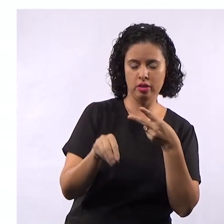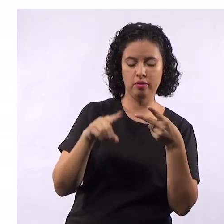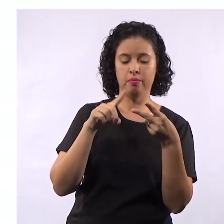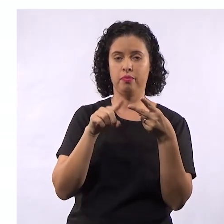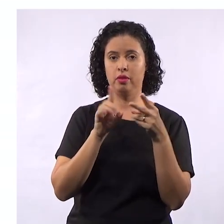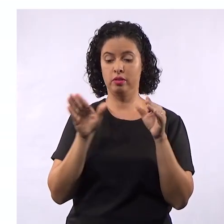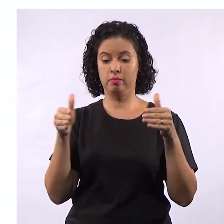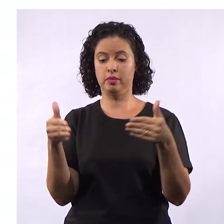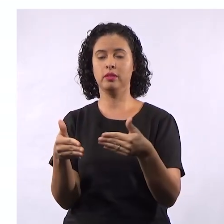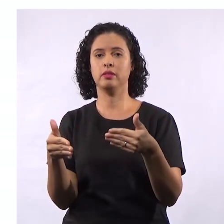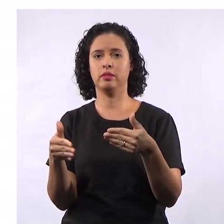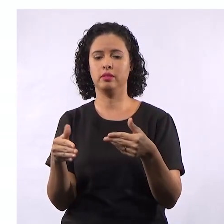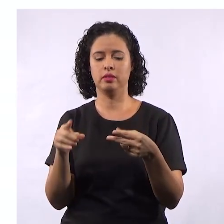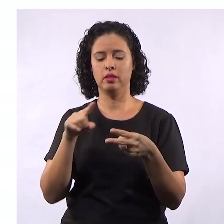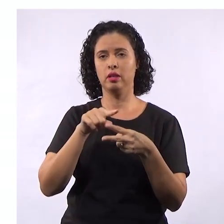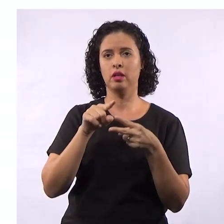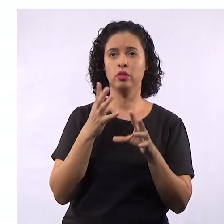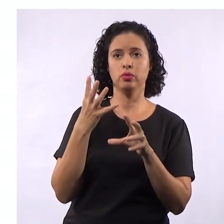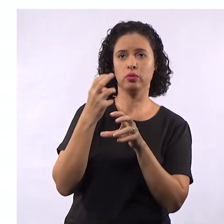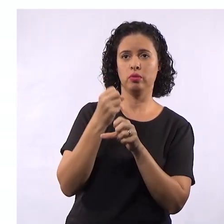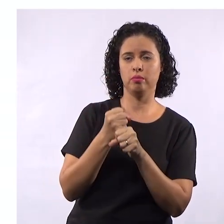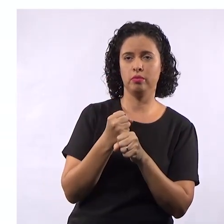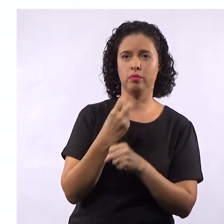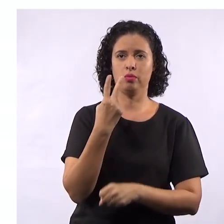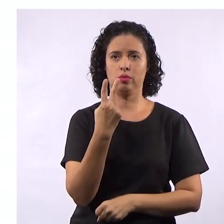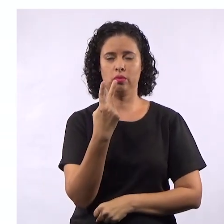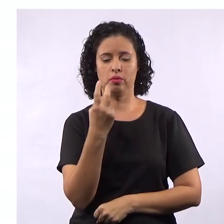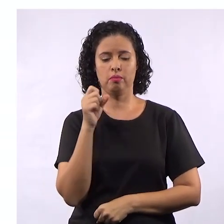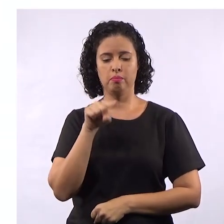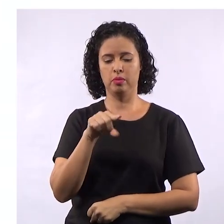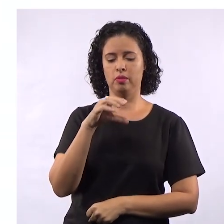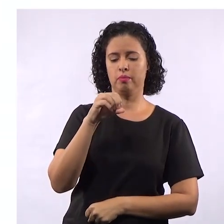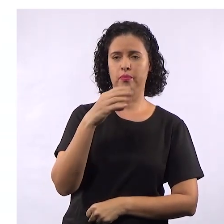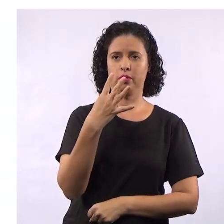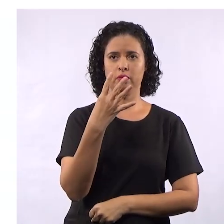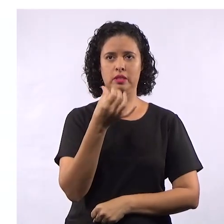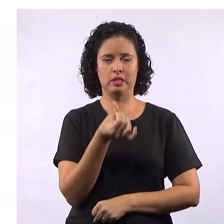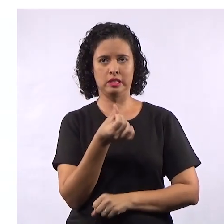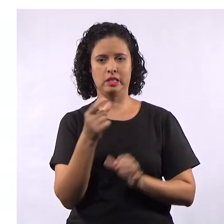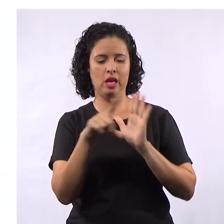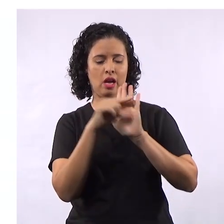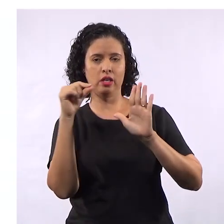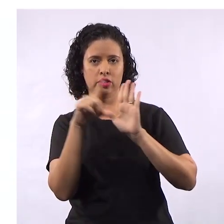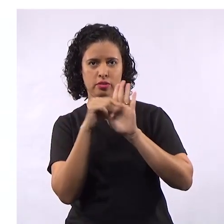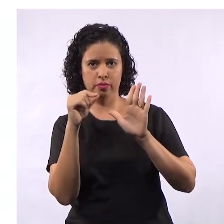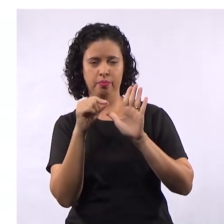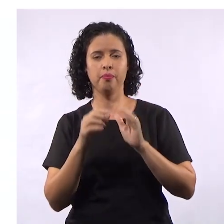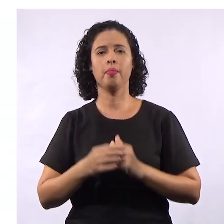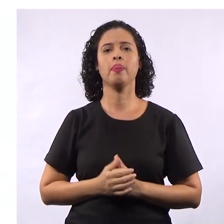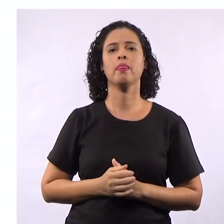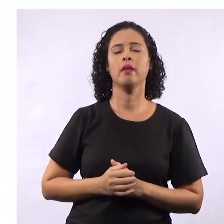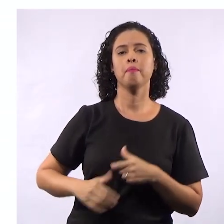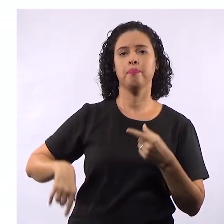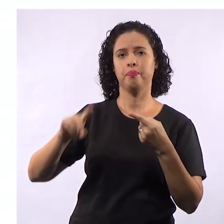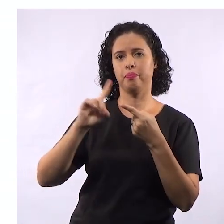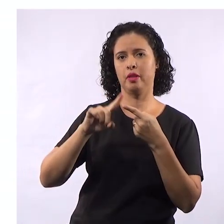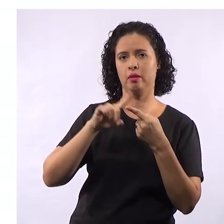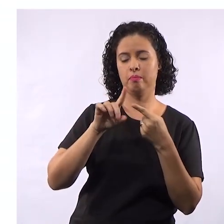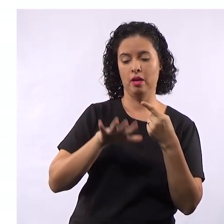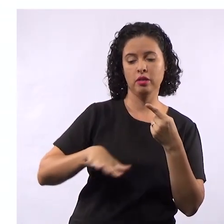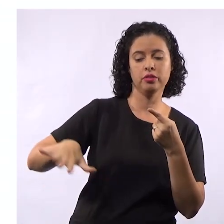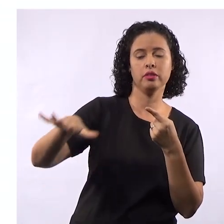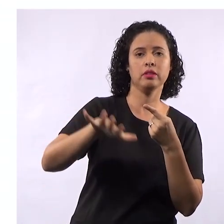possuidor, né? Porque nós sabemos que uma coisa é você ser proprietário, outra coisa é você ter a posse, o condômino, né? O